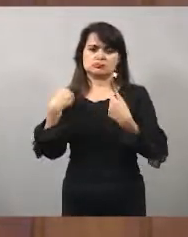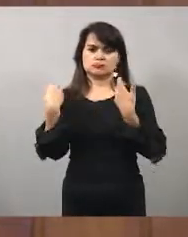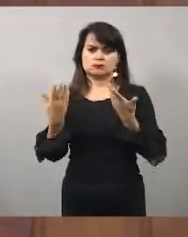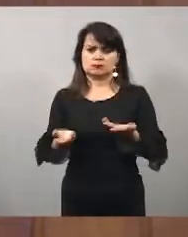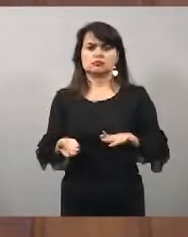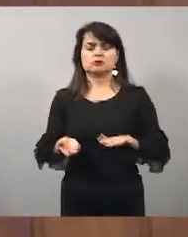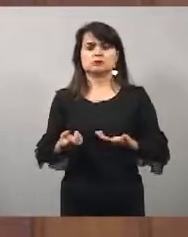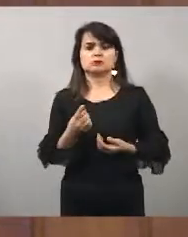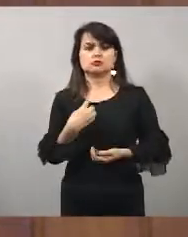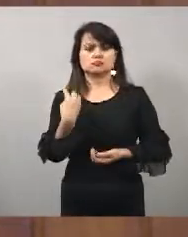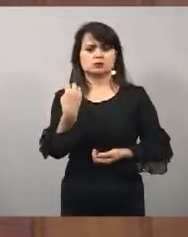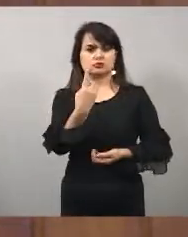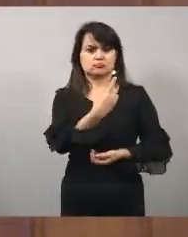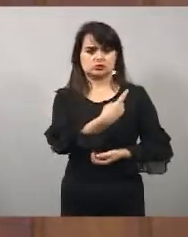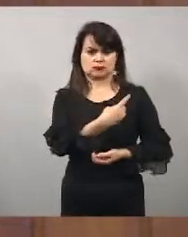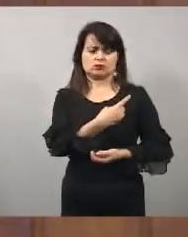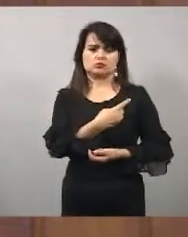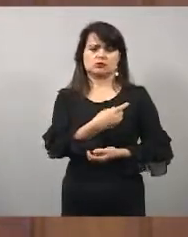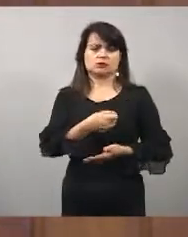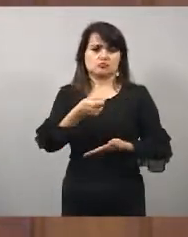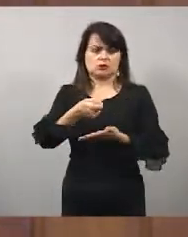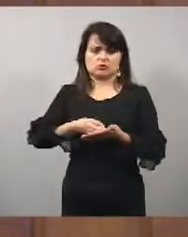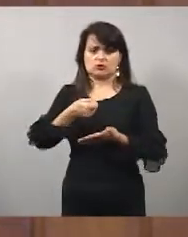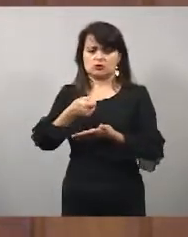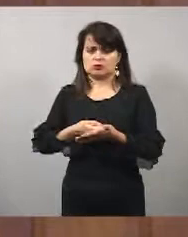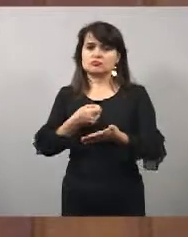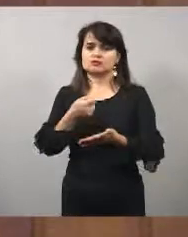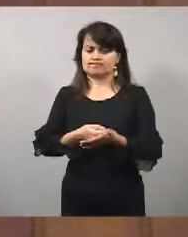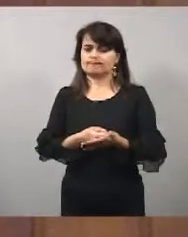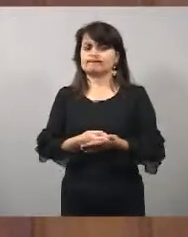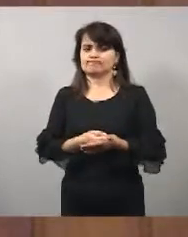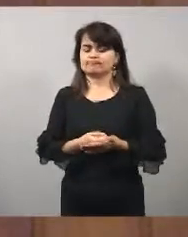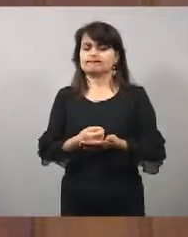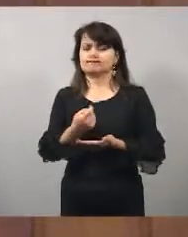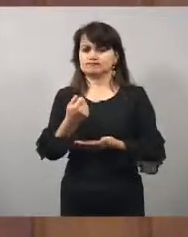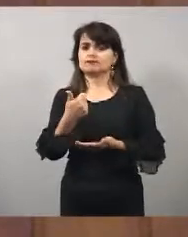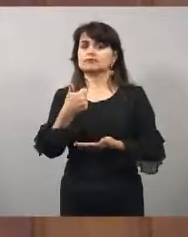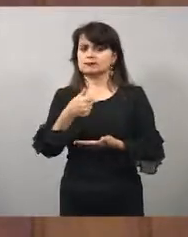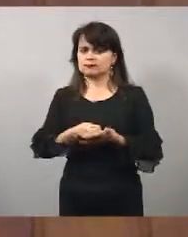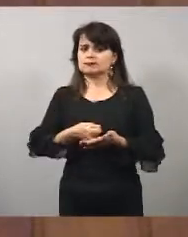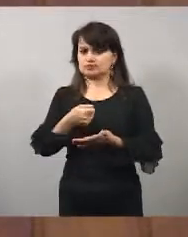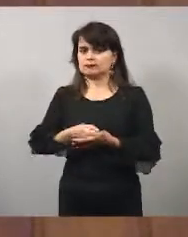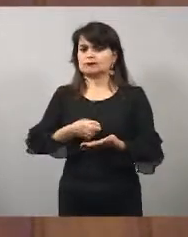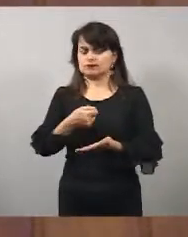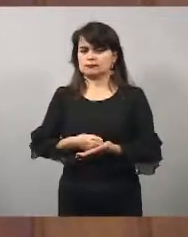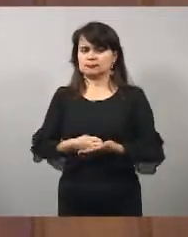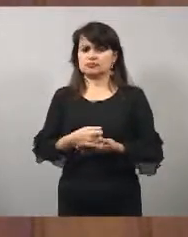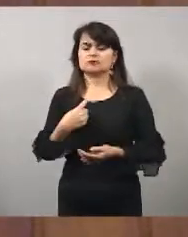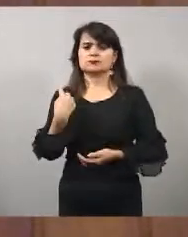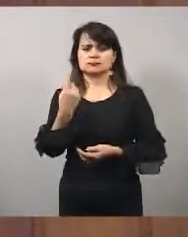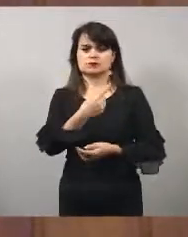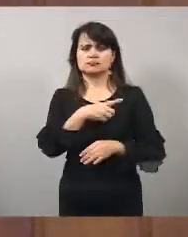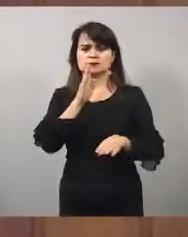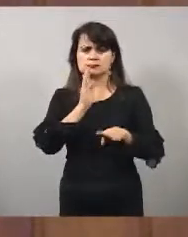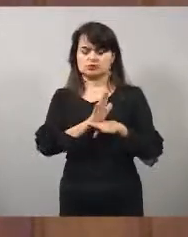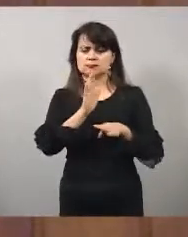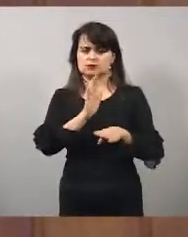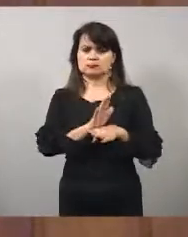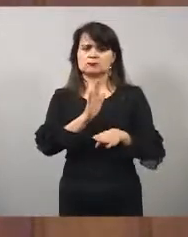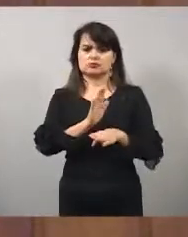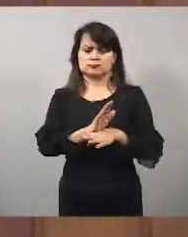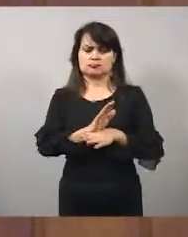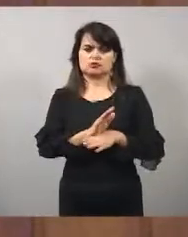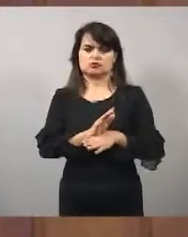dever nosso, quase uma obrigação nós estarmos aqui pedindo por eles, né? Eu não venho fazer uma questão pessoal aqui, um pedido